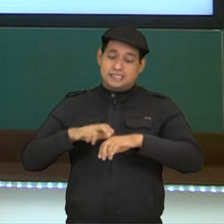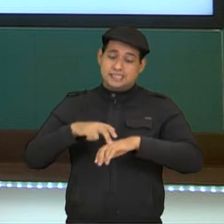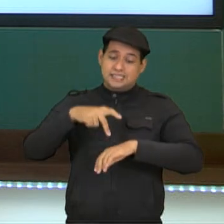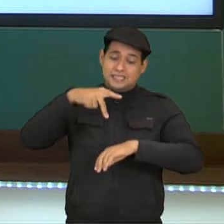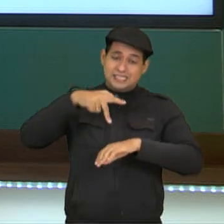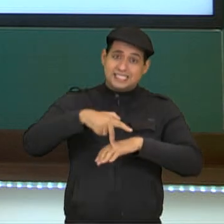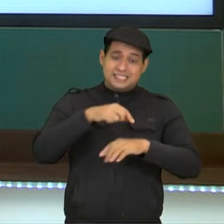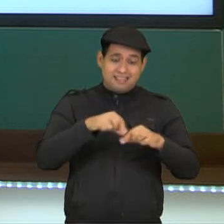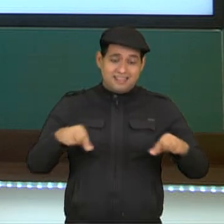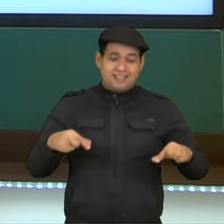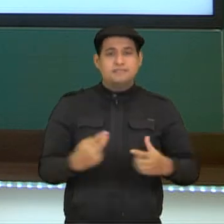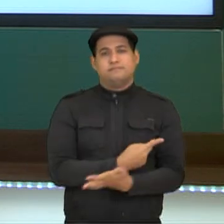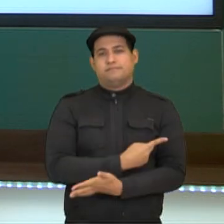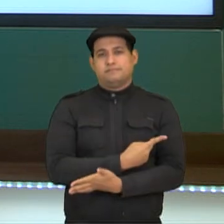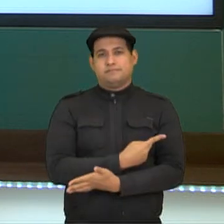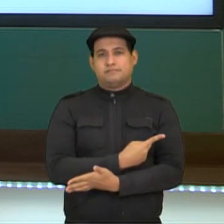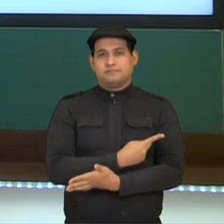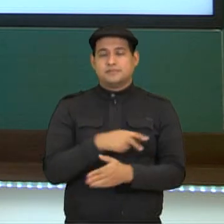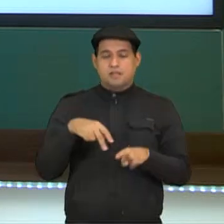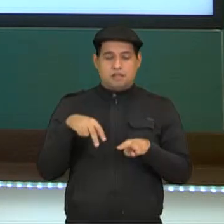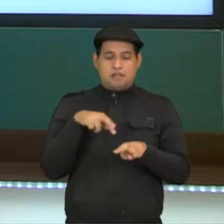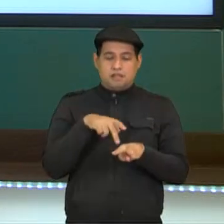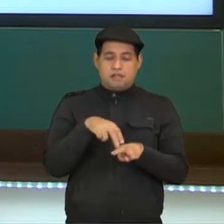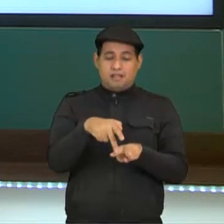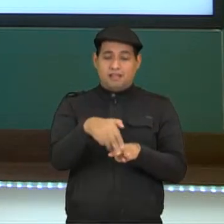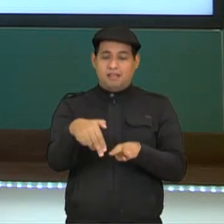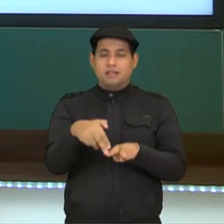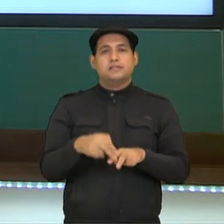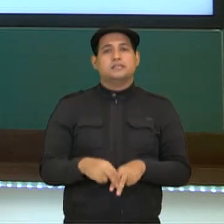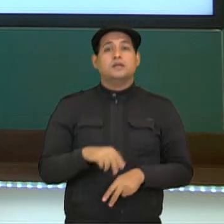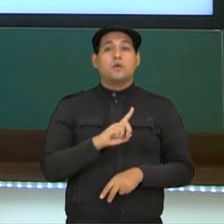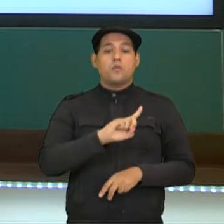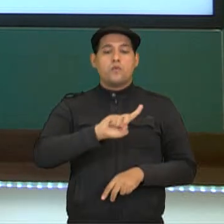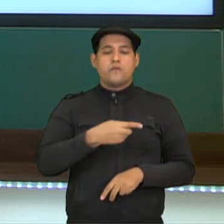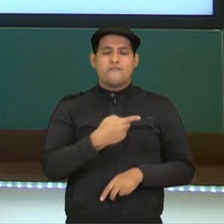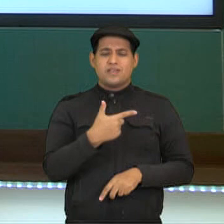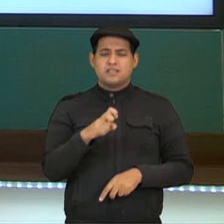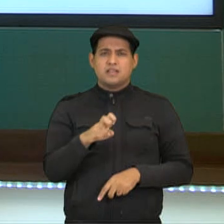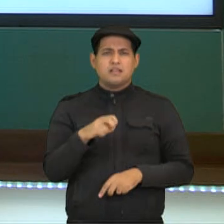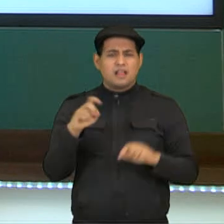está eliminado. E elas são largas, tá? 1,25 m. Às vezes vocês